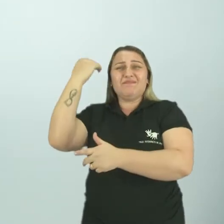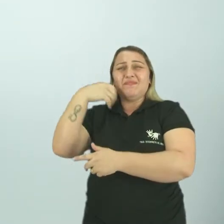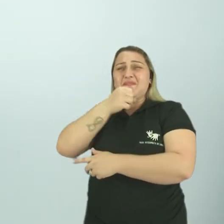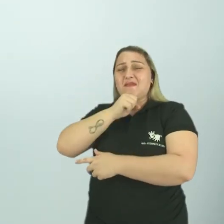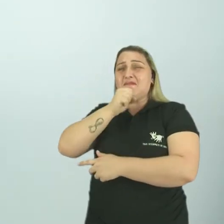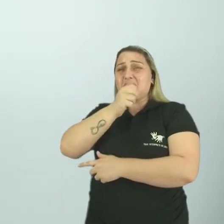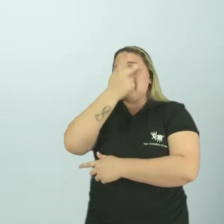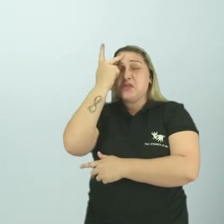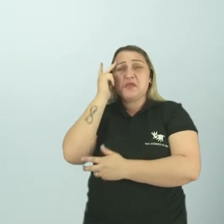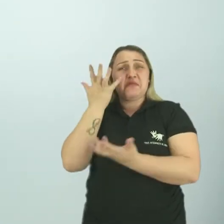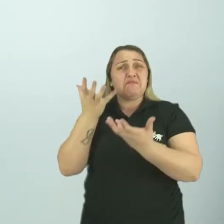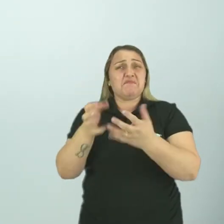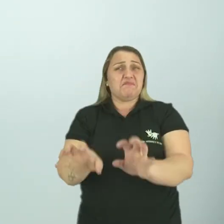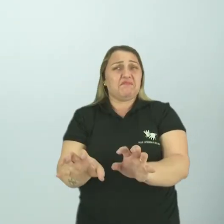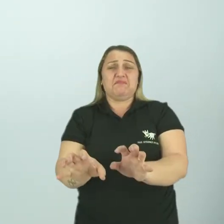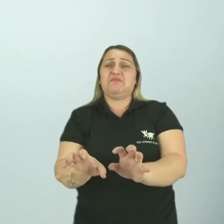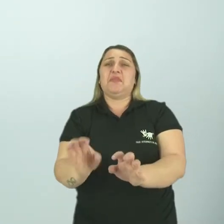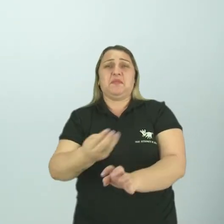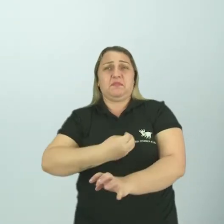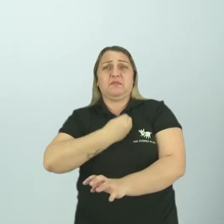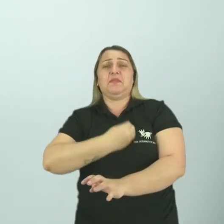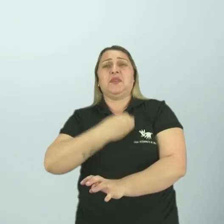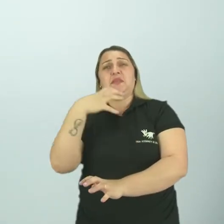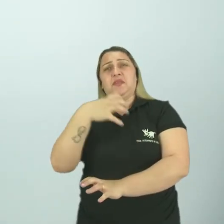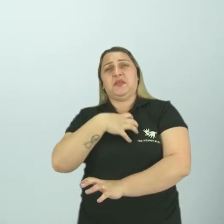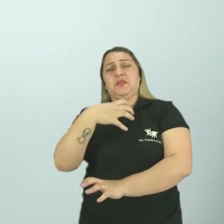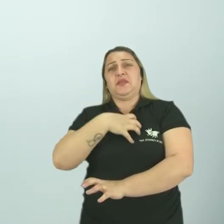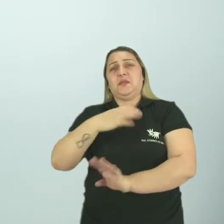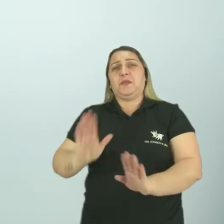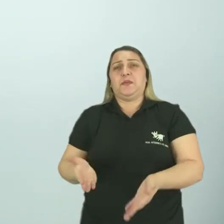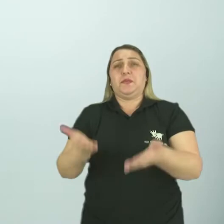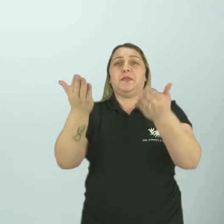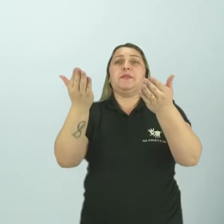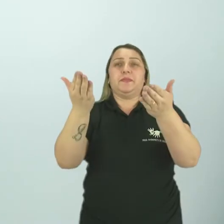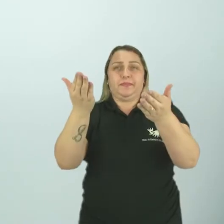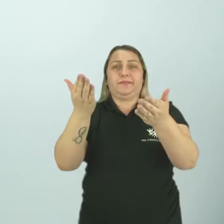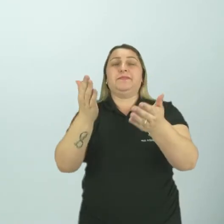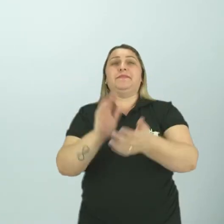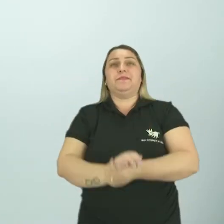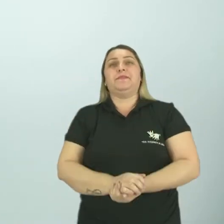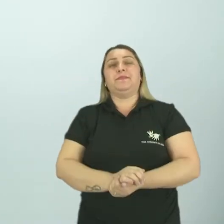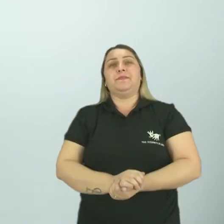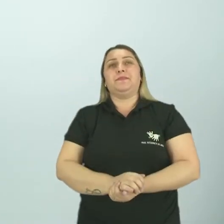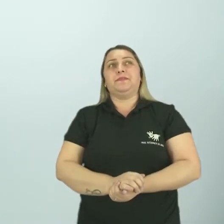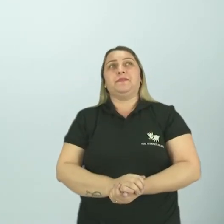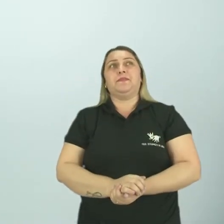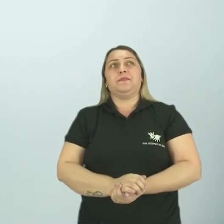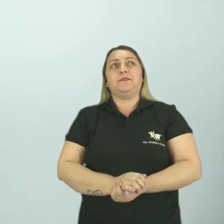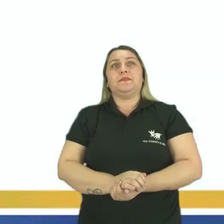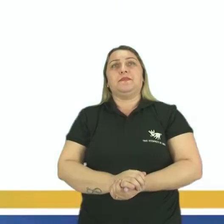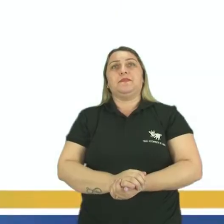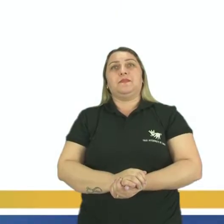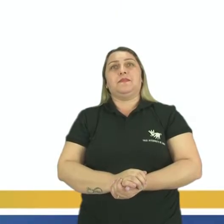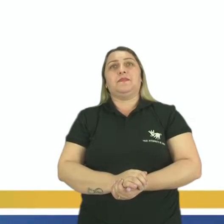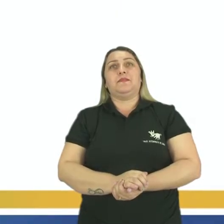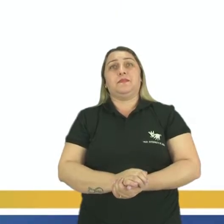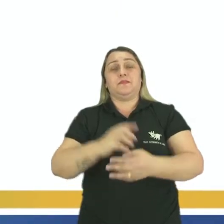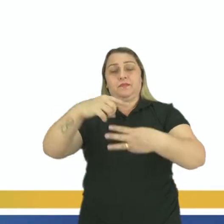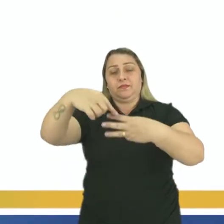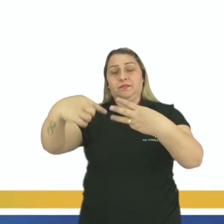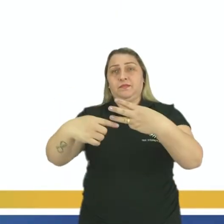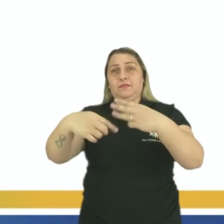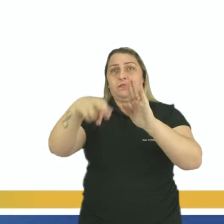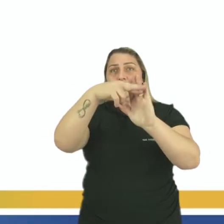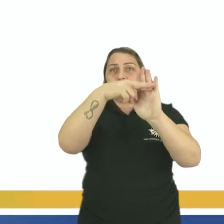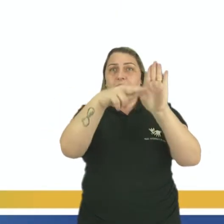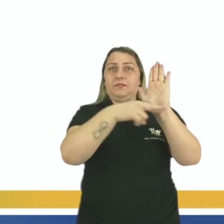antigas, talvez as pessoas não se sentissem mais incentivadas a participarem, E vamos lá. As